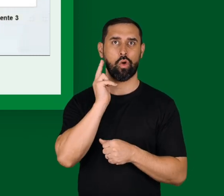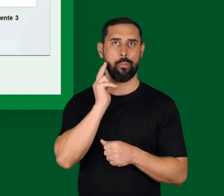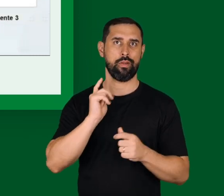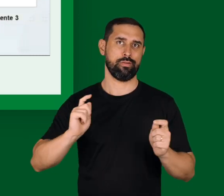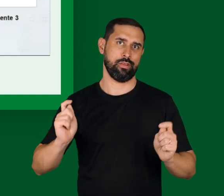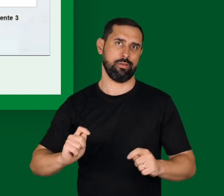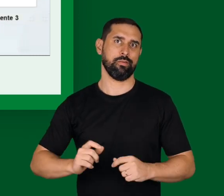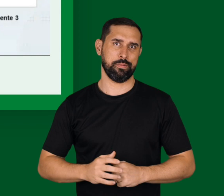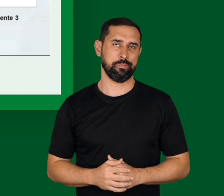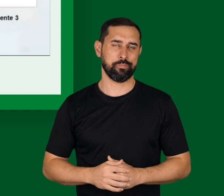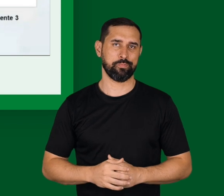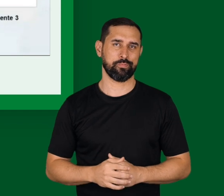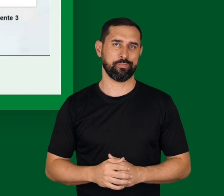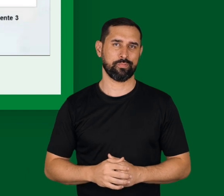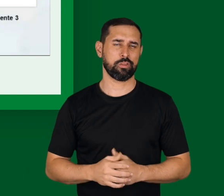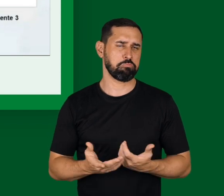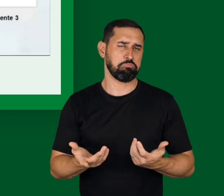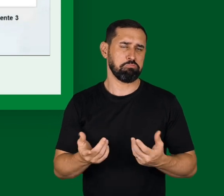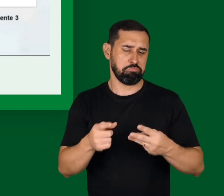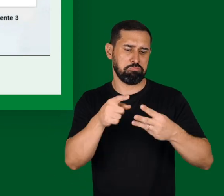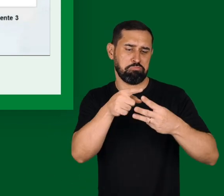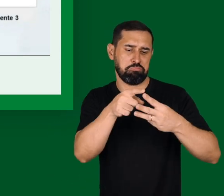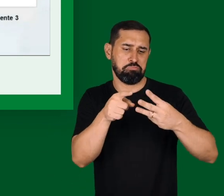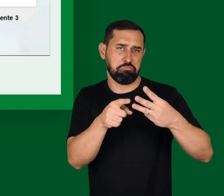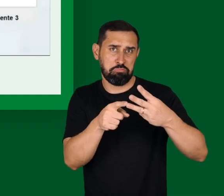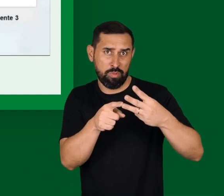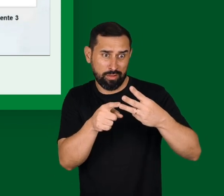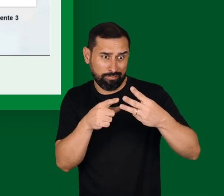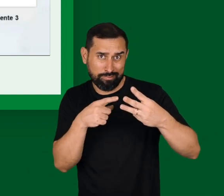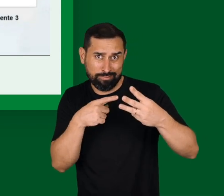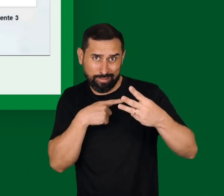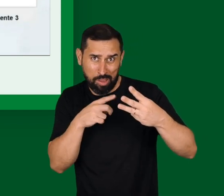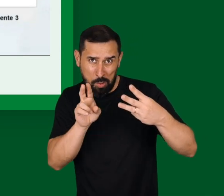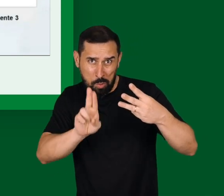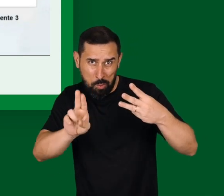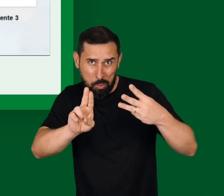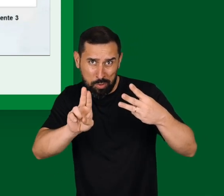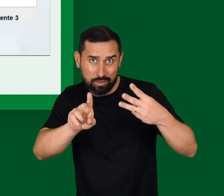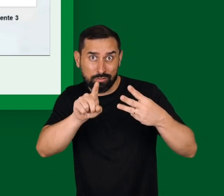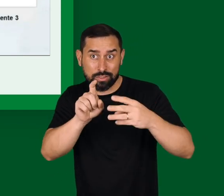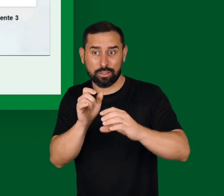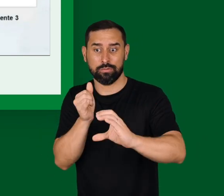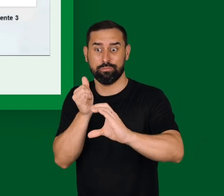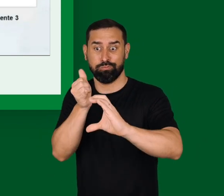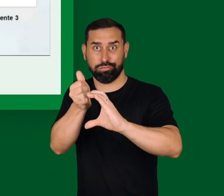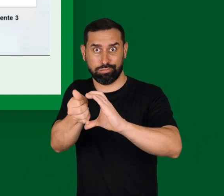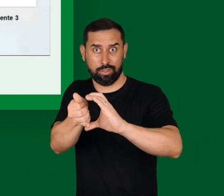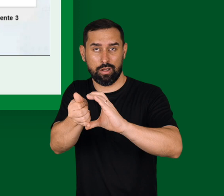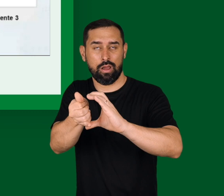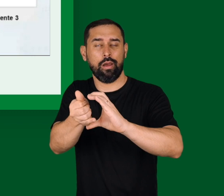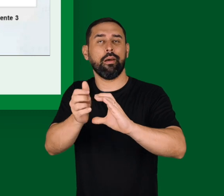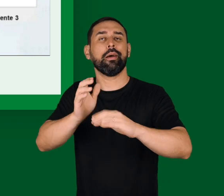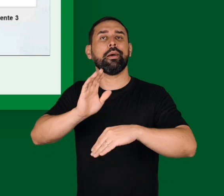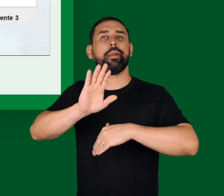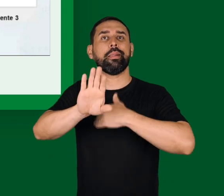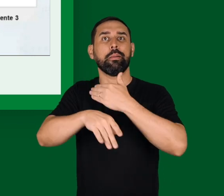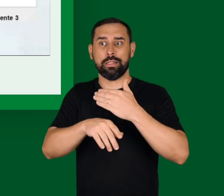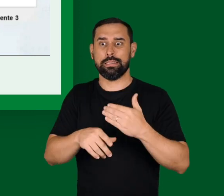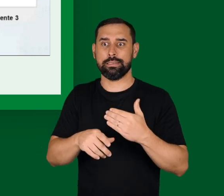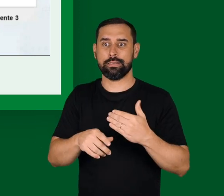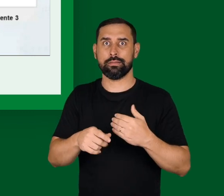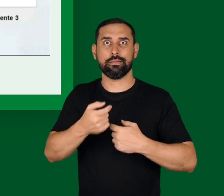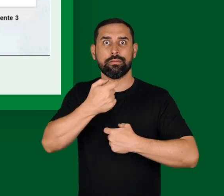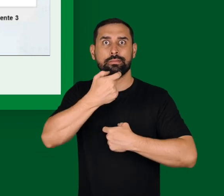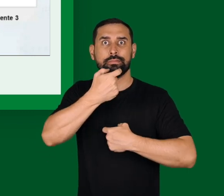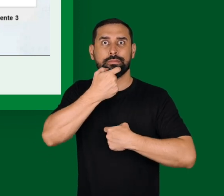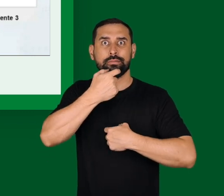miligramas. Então, ele reverte imediatamente essa paralisia. Tá? Então, ela pode ser utilizada quando você